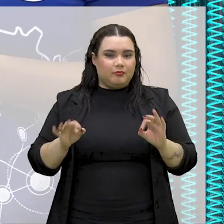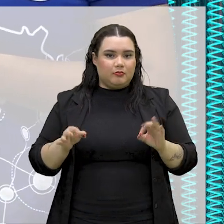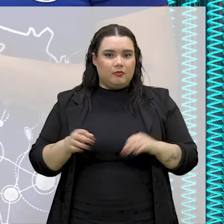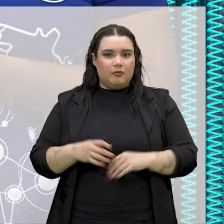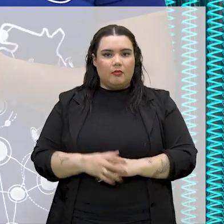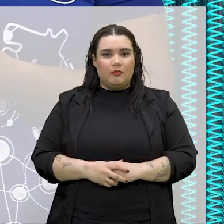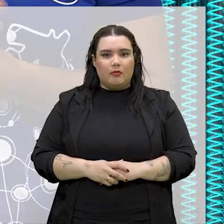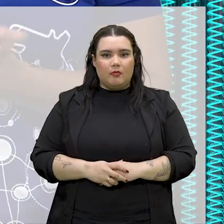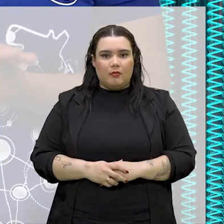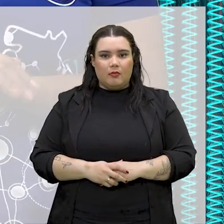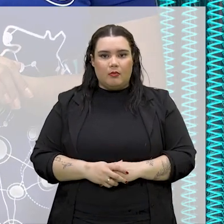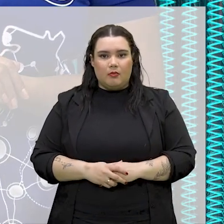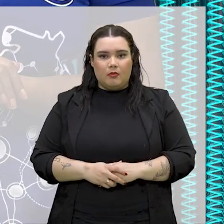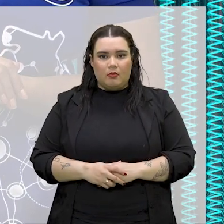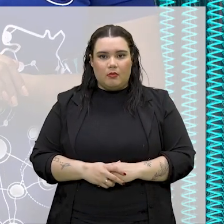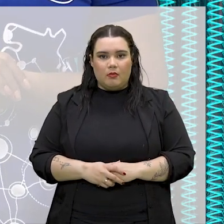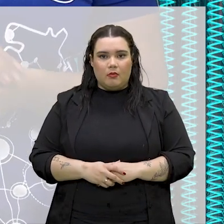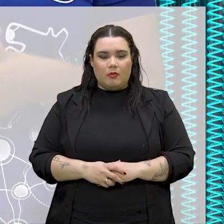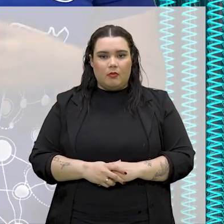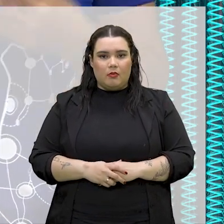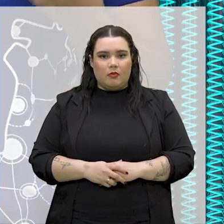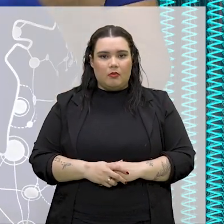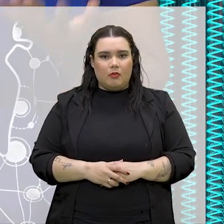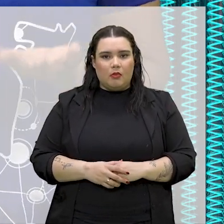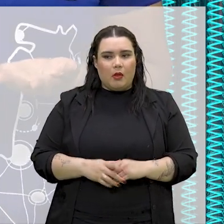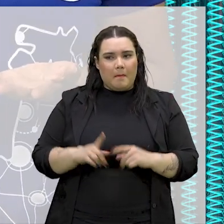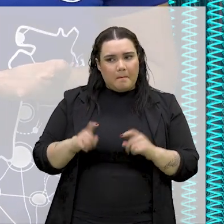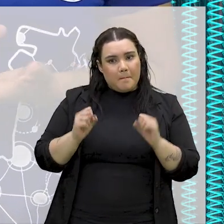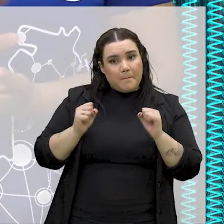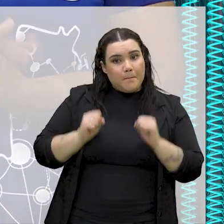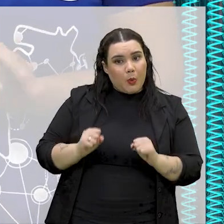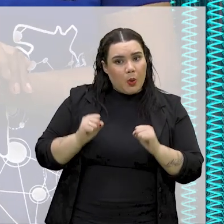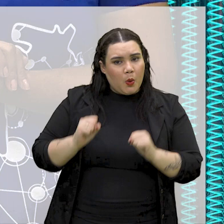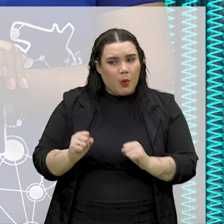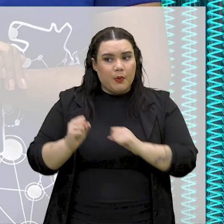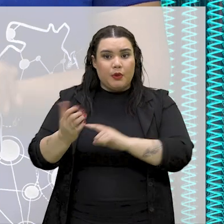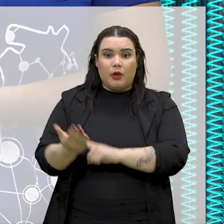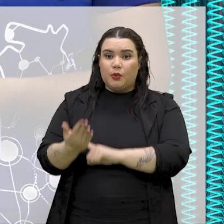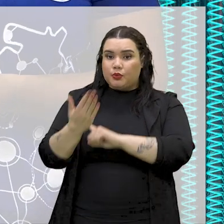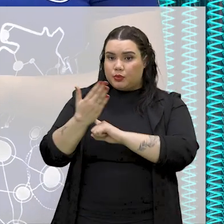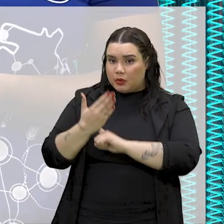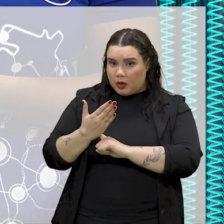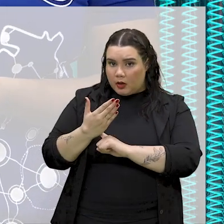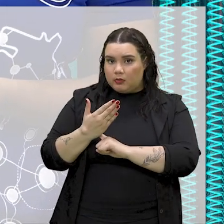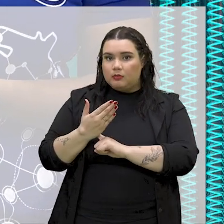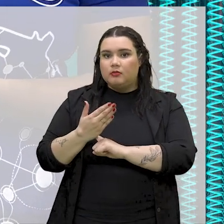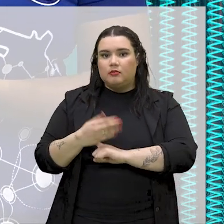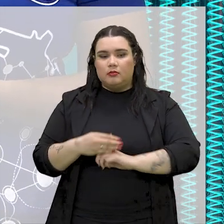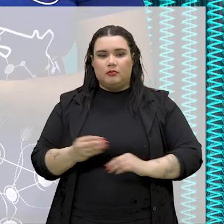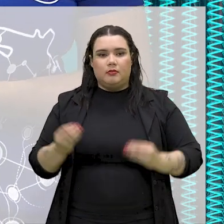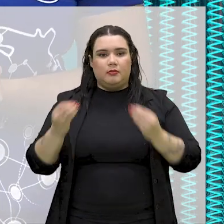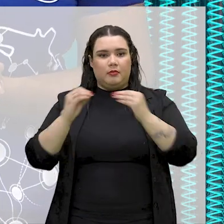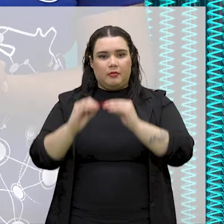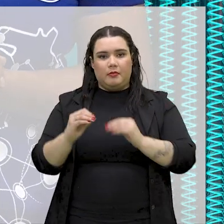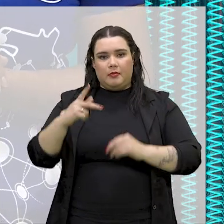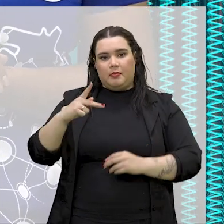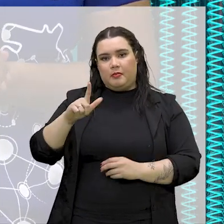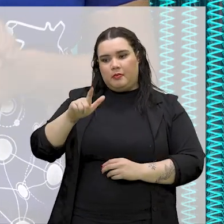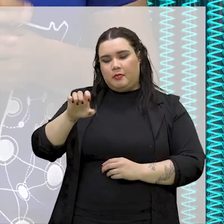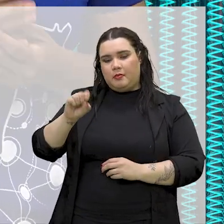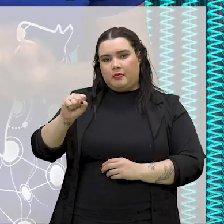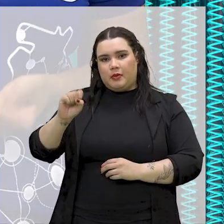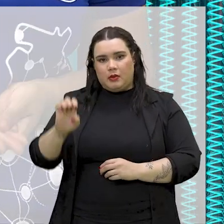seria, could you do me a favor? Você poderia me fazer um favor? Aí você coloca o please ali no final, tá